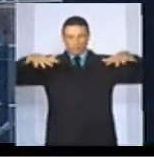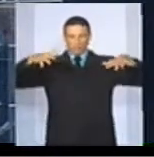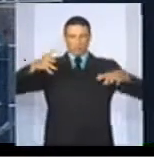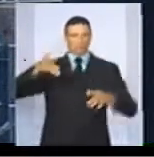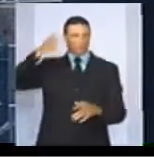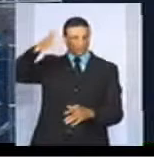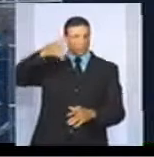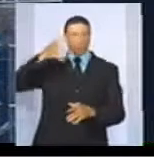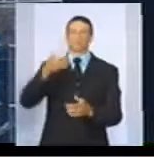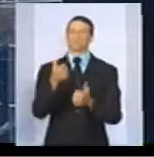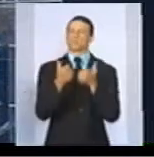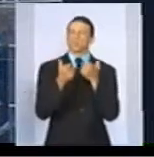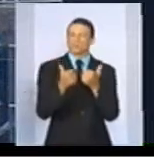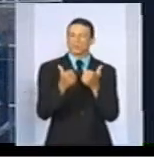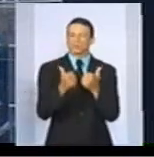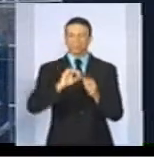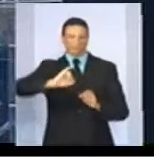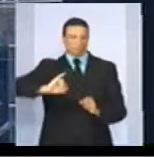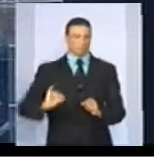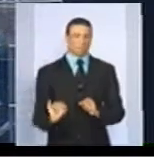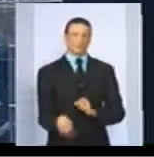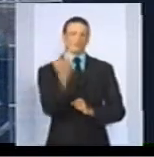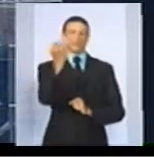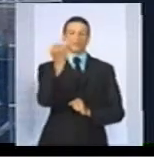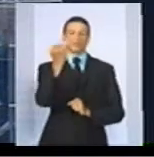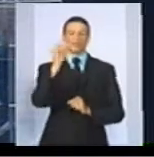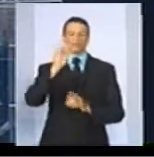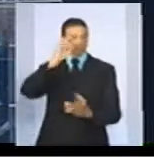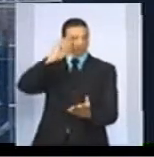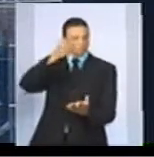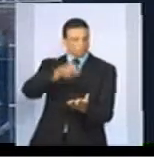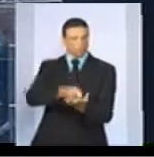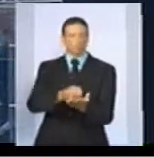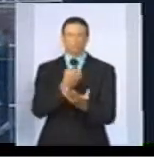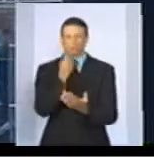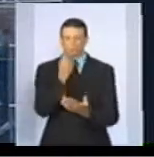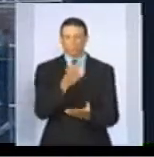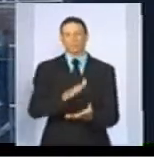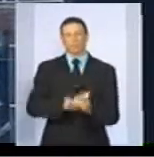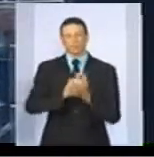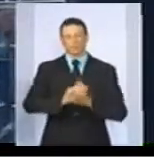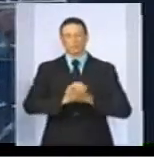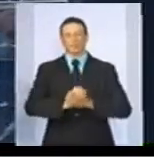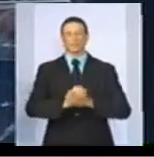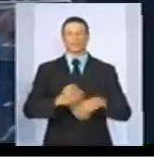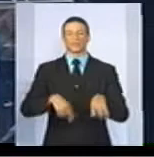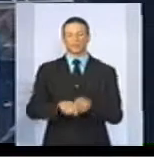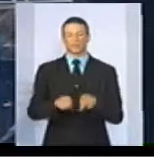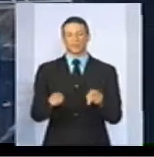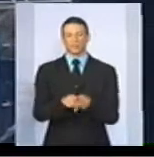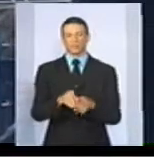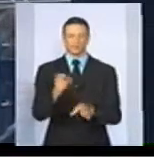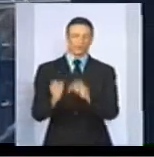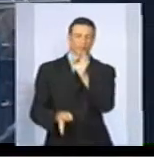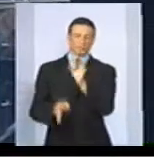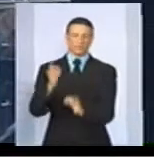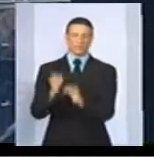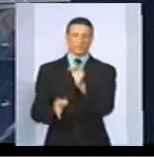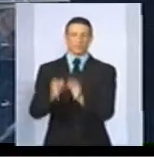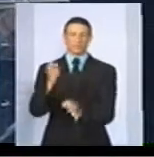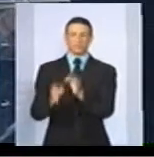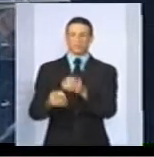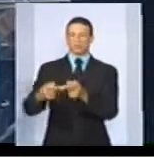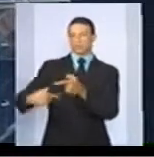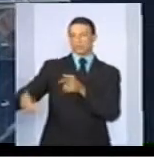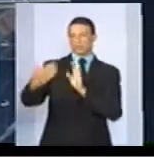feliz e oportuna iniciativa prova maior de que o judiciário já